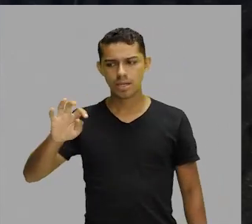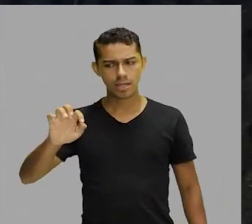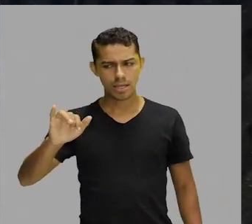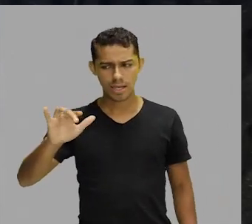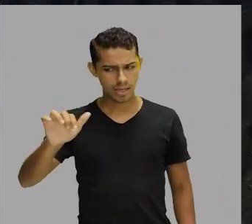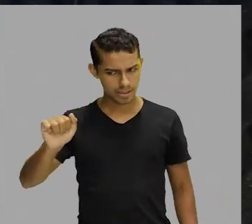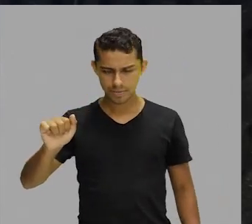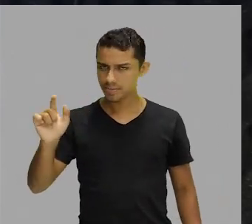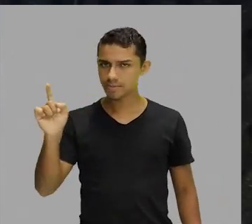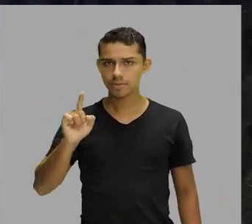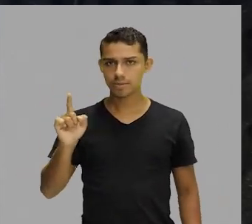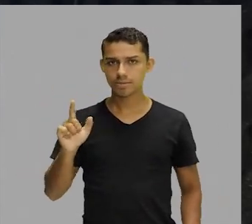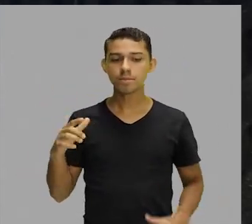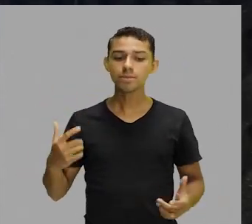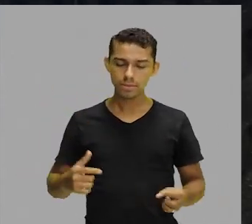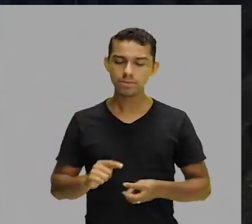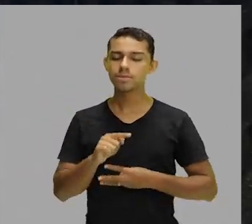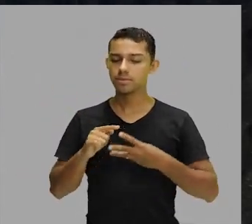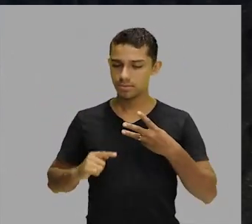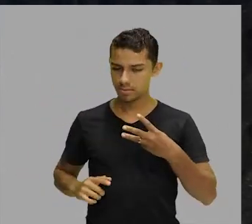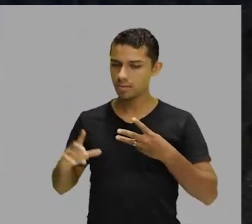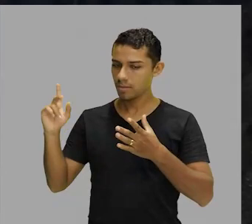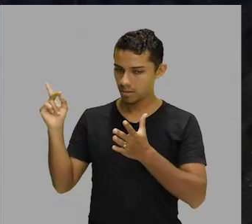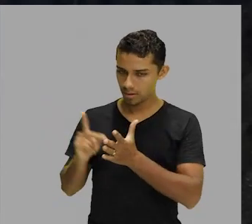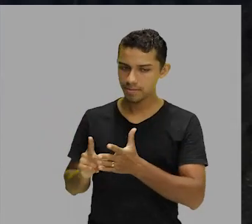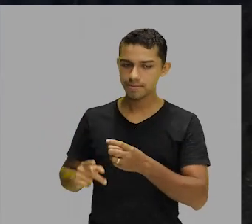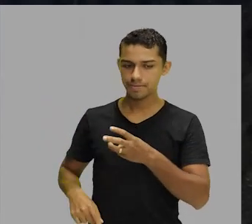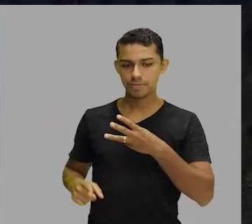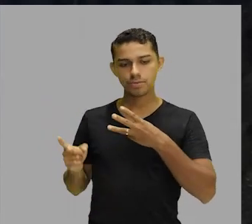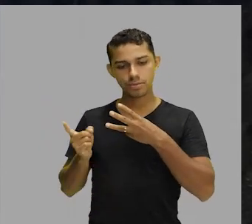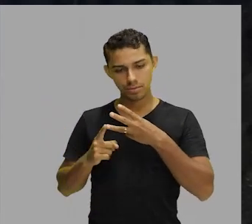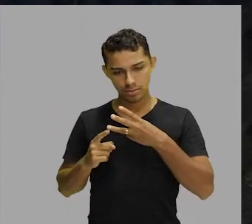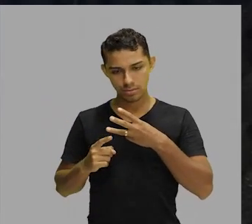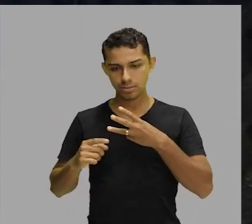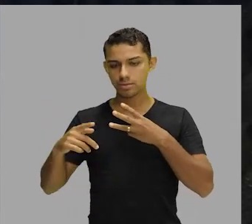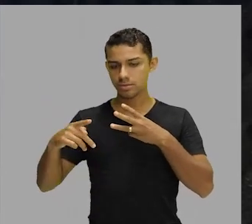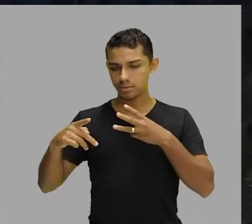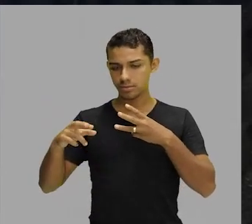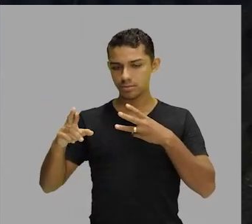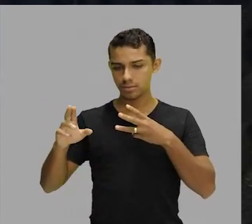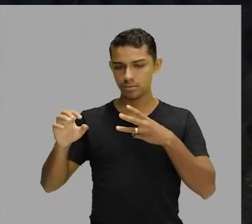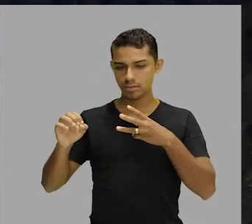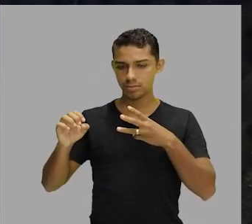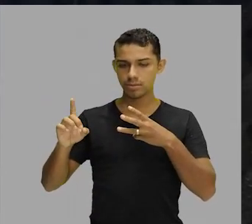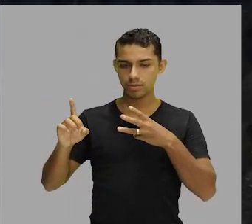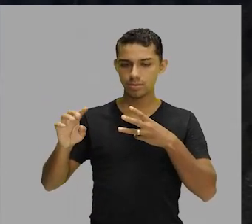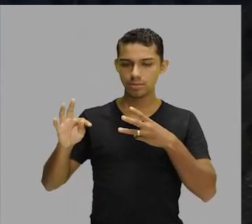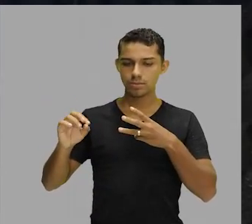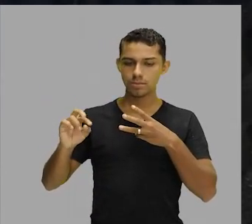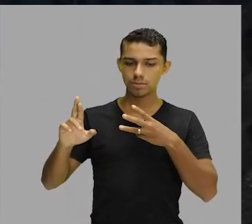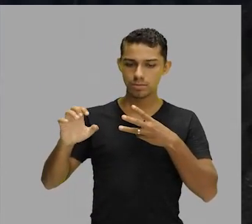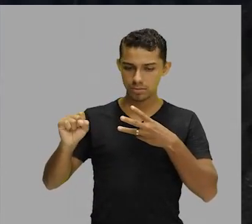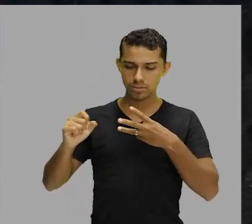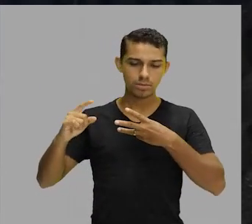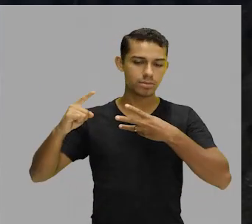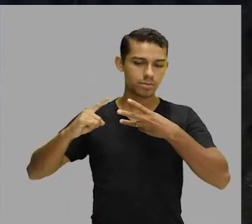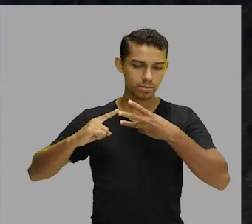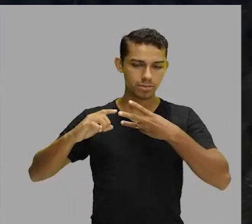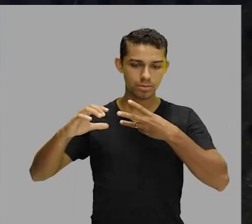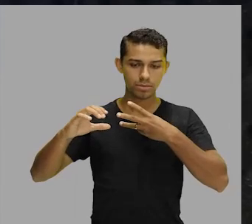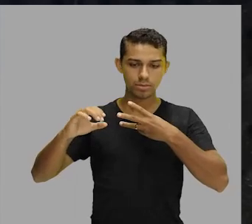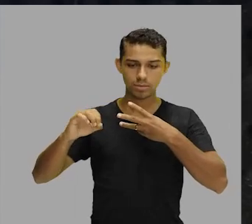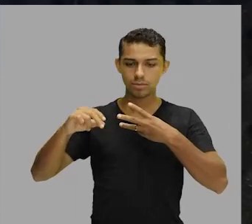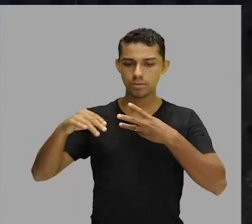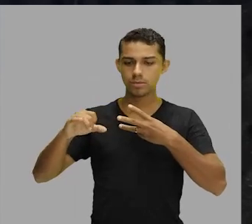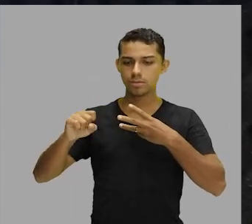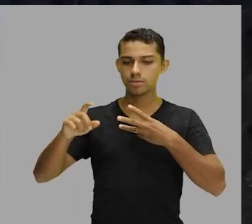teia. E tem realmente 3 níveis tróficos, né? Que é o nível trófico dos produtores, o dos consumidores primários